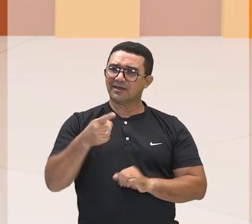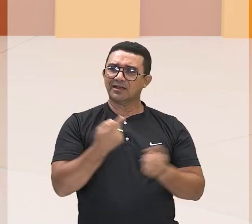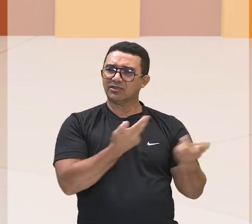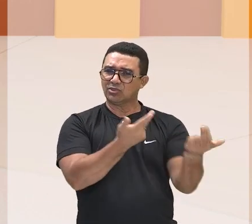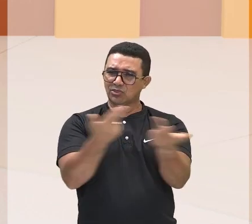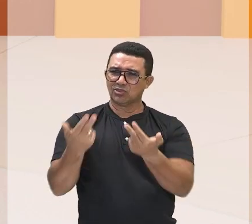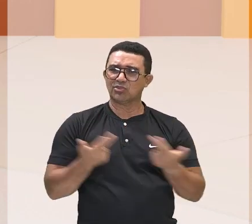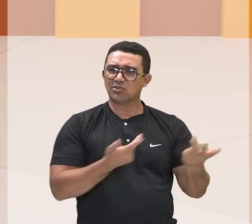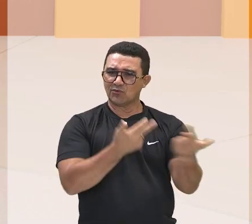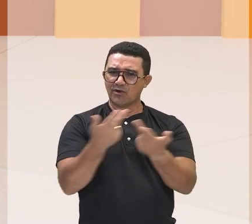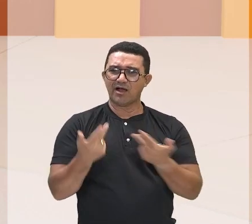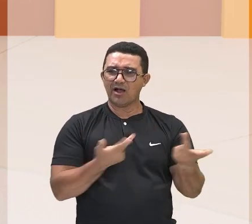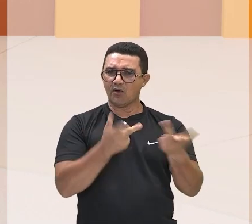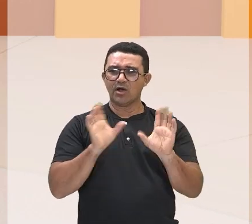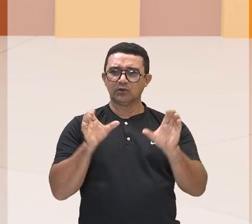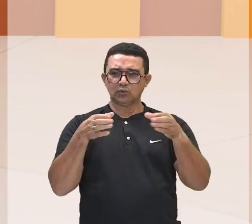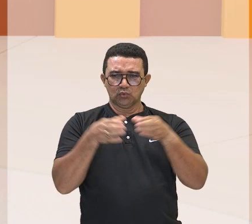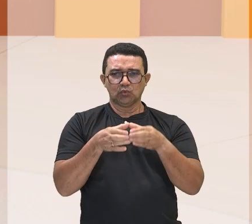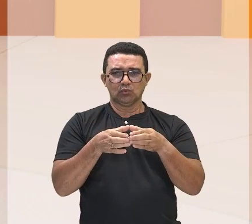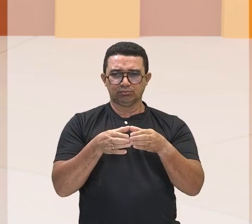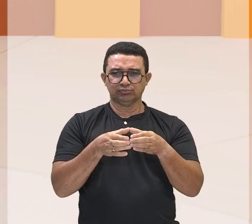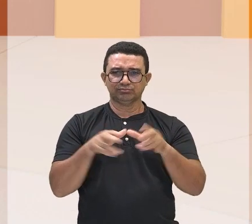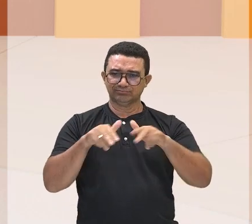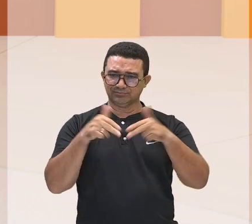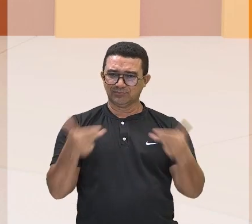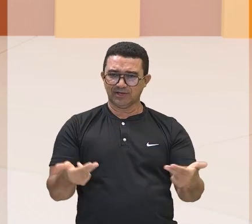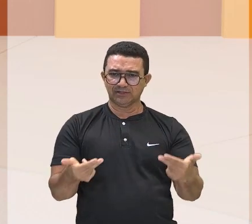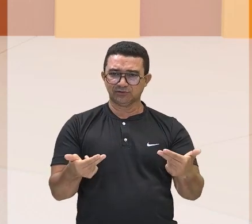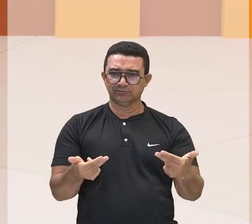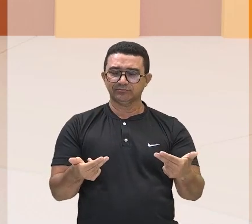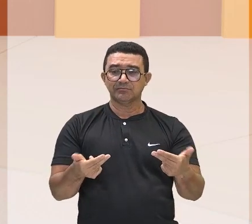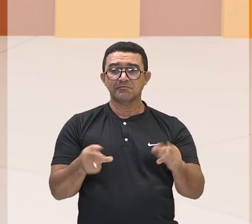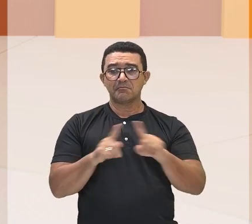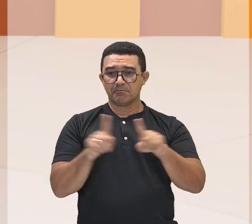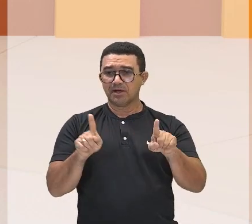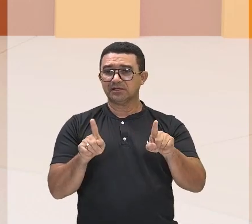aquelas pessoas. Então, por isso que acaba surgindo essas